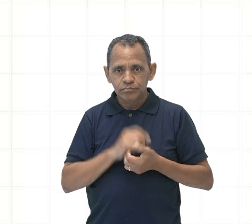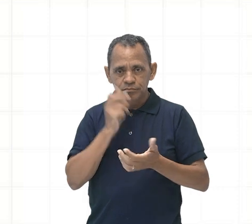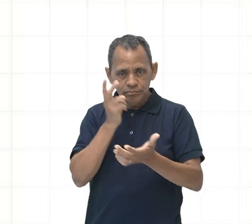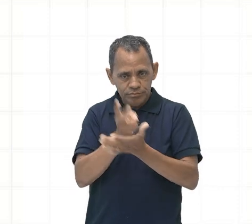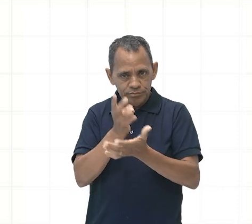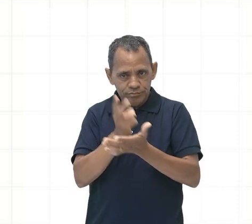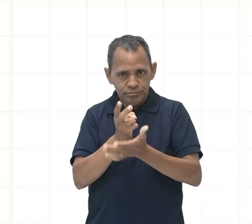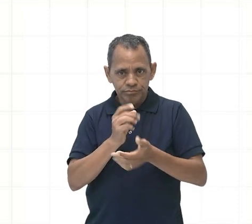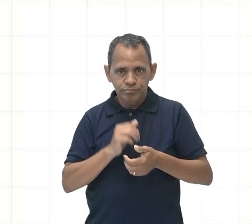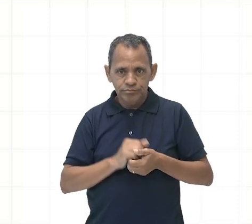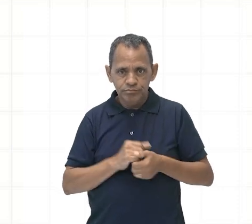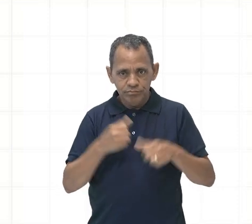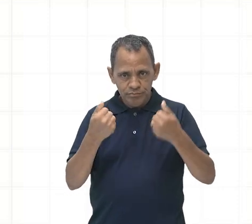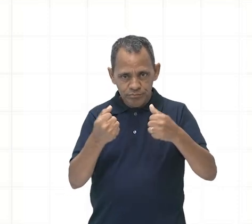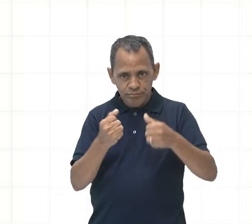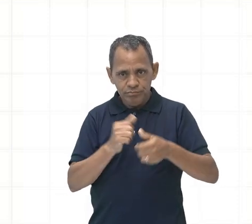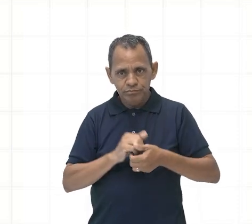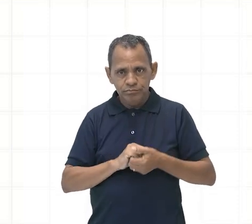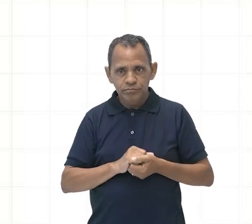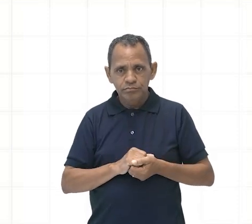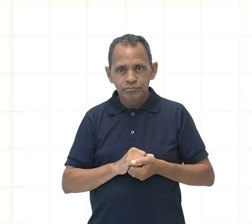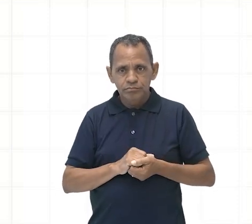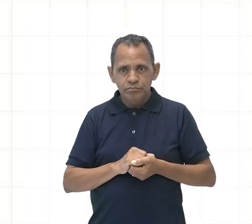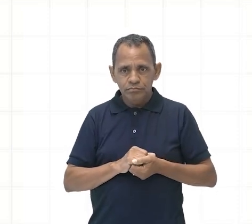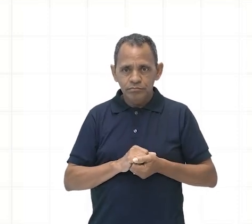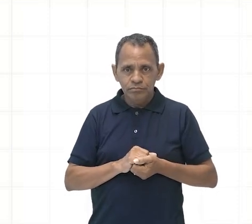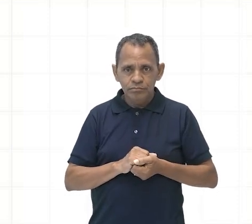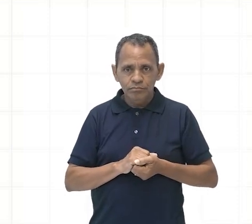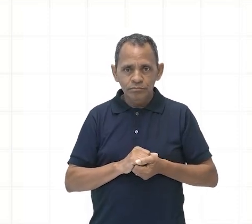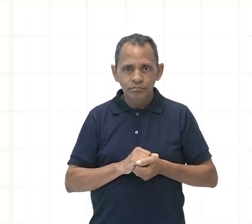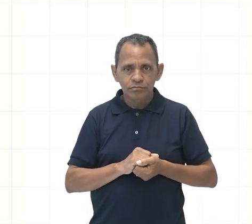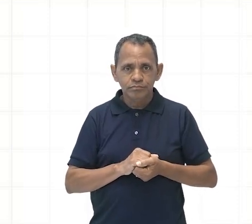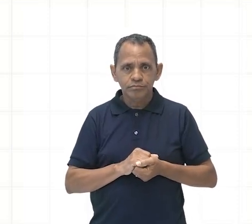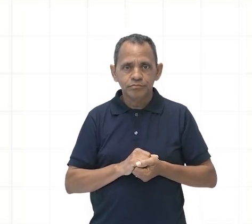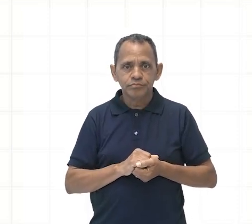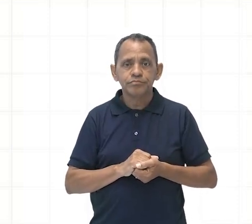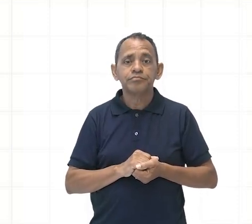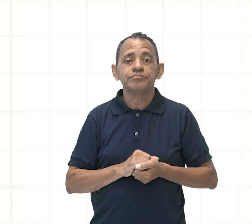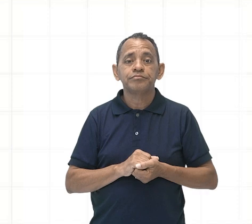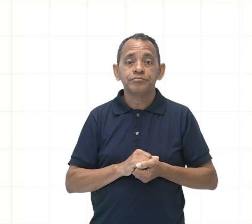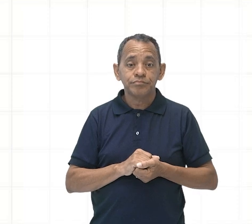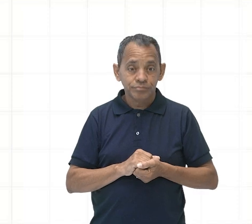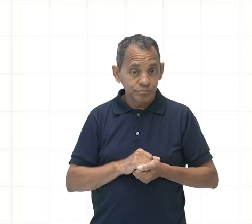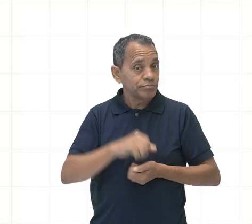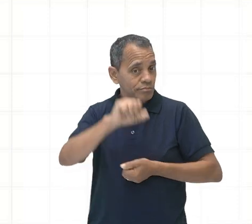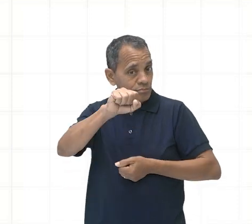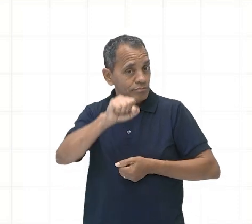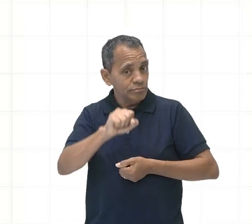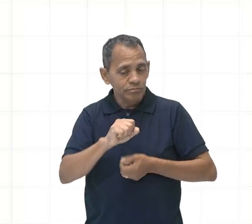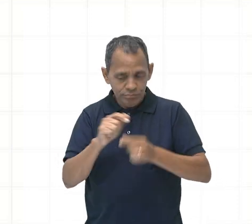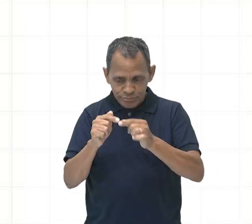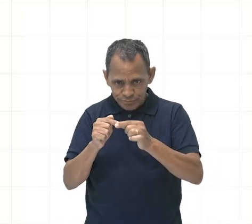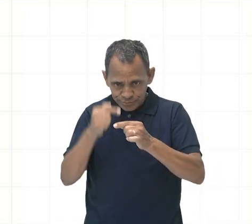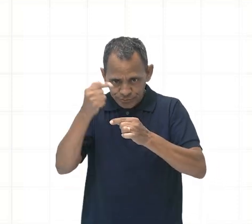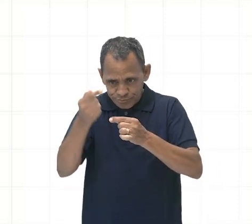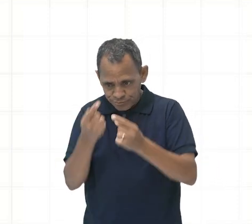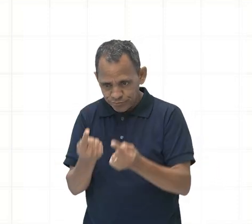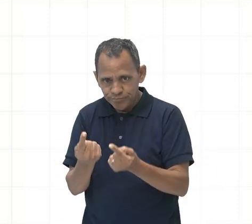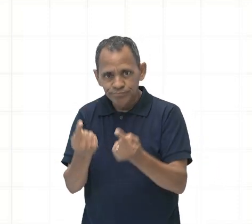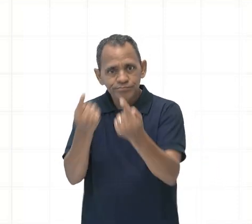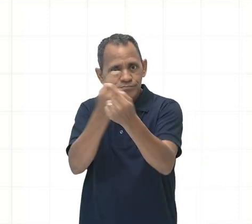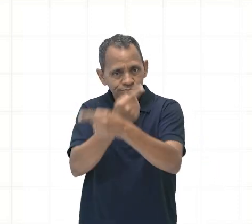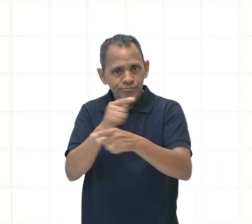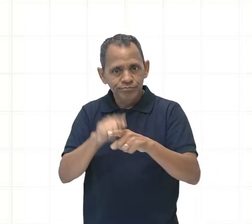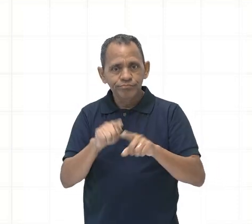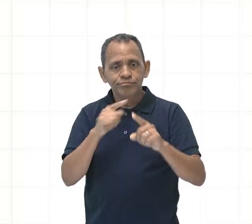eu vou inverter. Tudo bem, professor? E agora? Agora sim, depois que eu inverti, posso fazer o